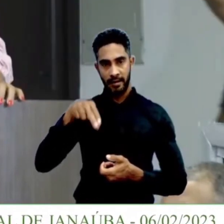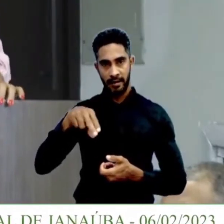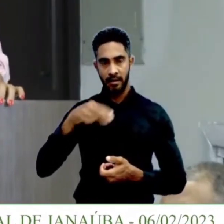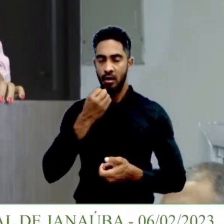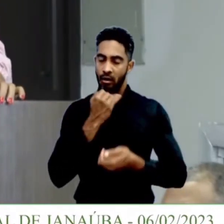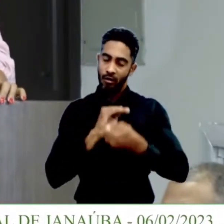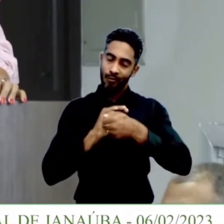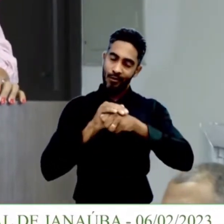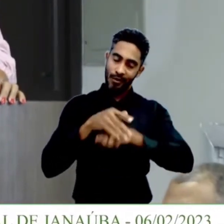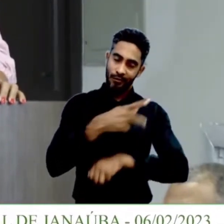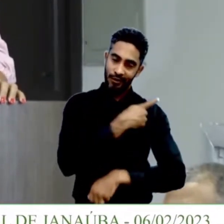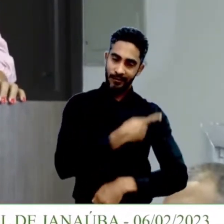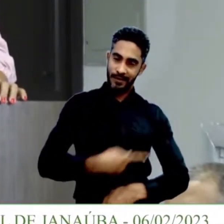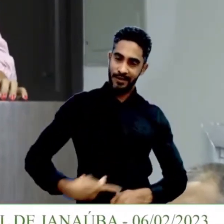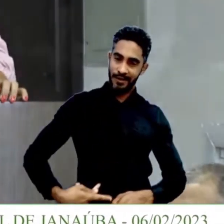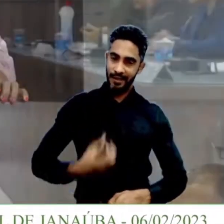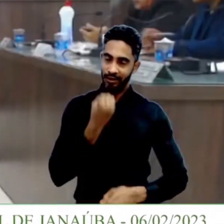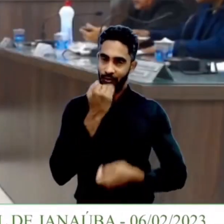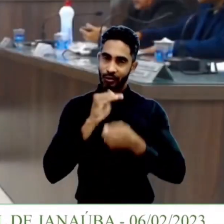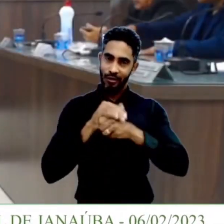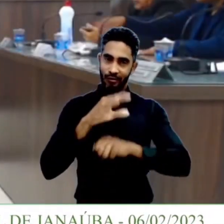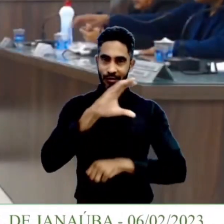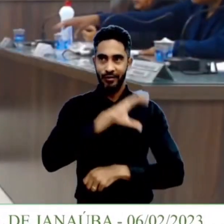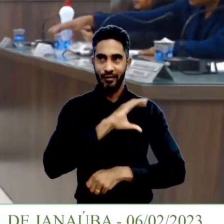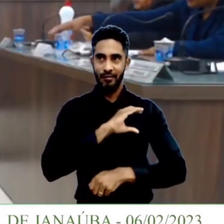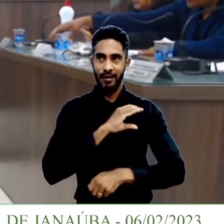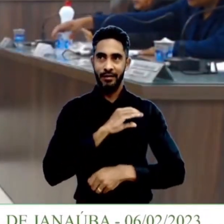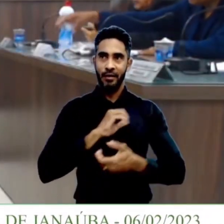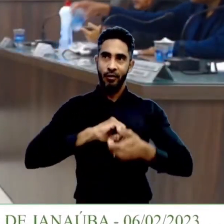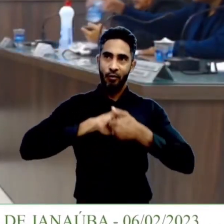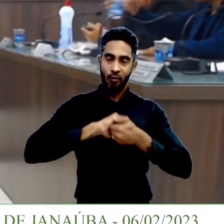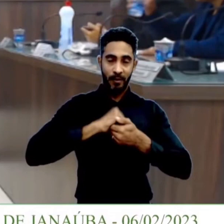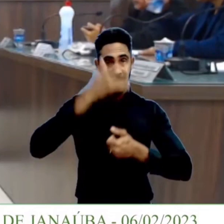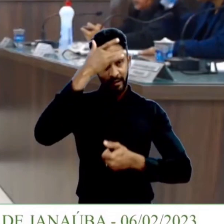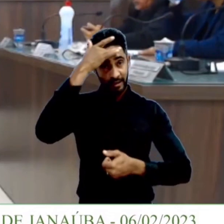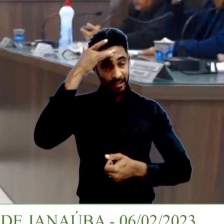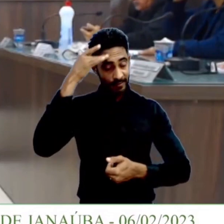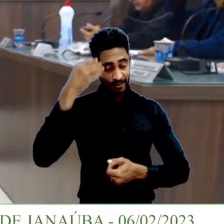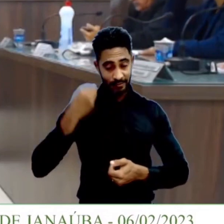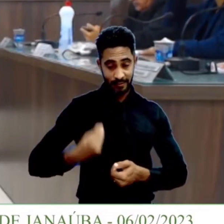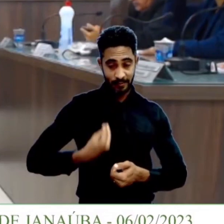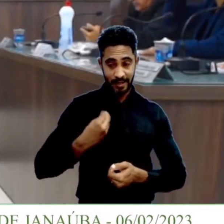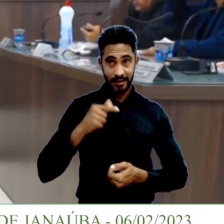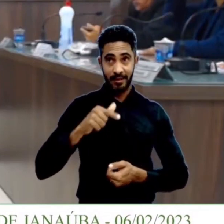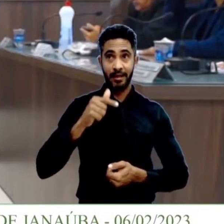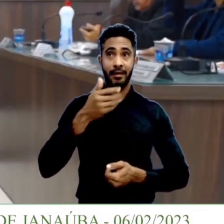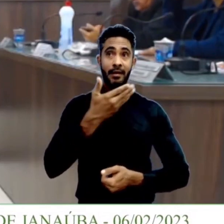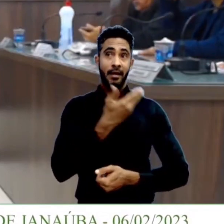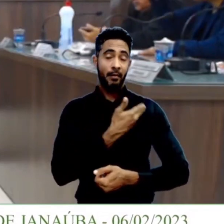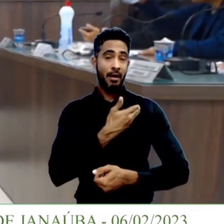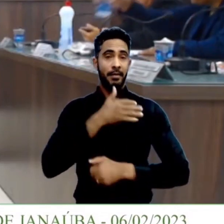Boa noite, demais colegas. Cumprimento por presente aqui, na pessoa do meu amigo Fredson.